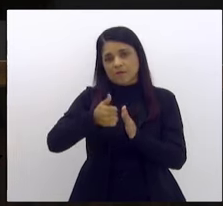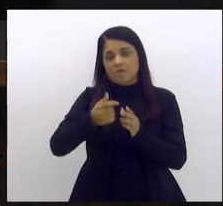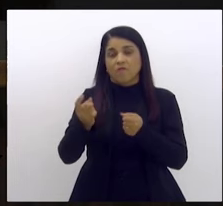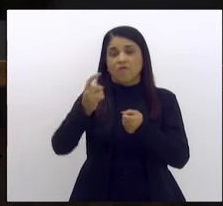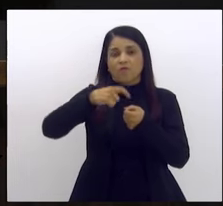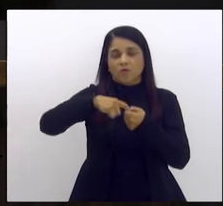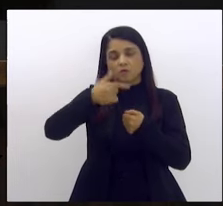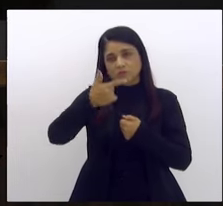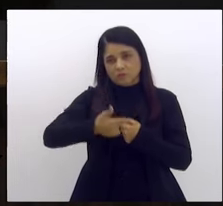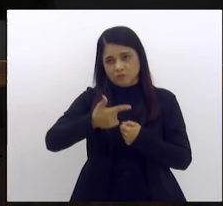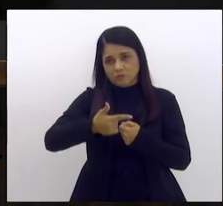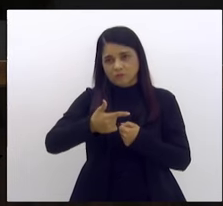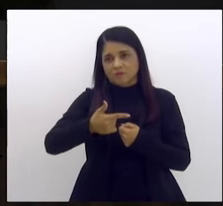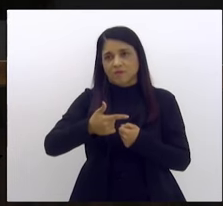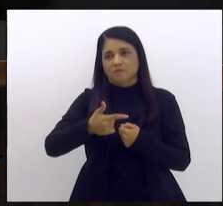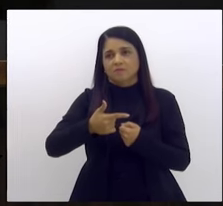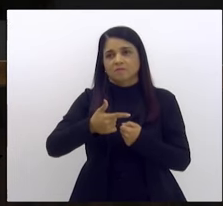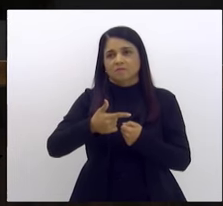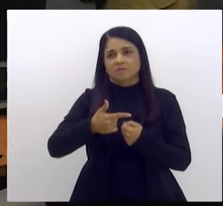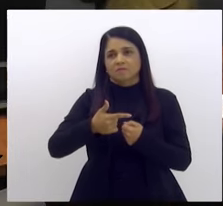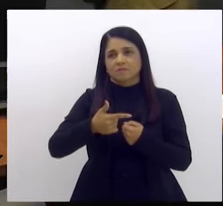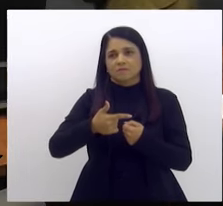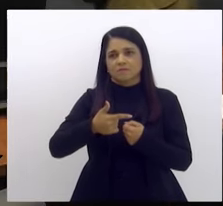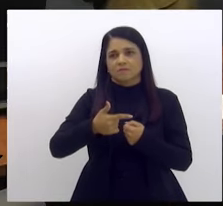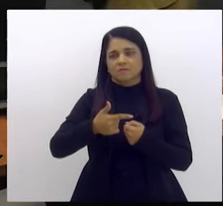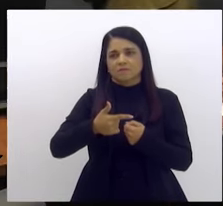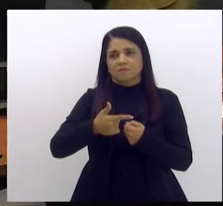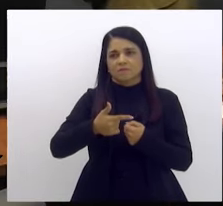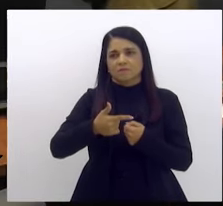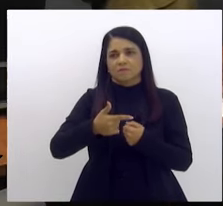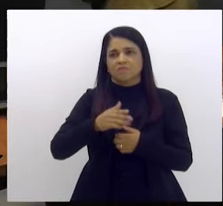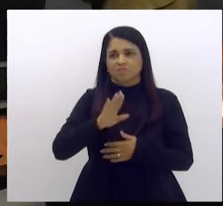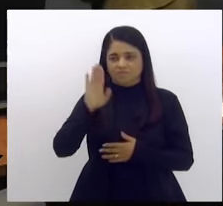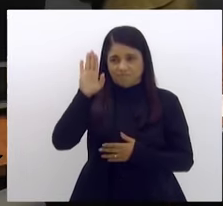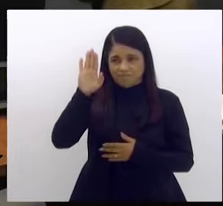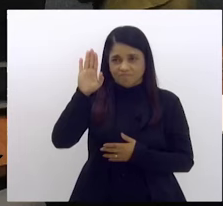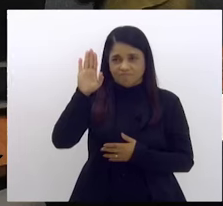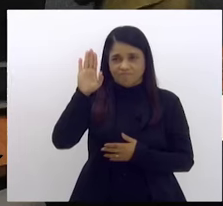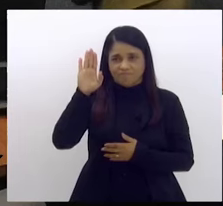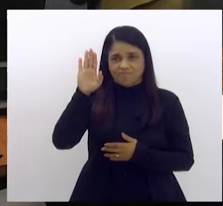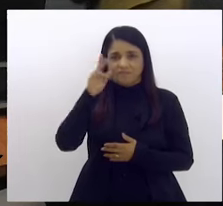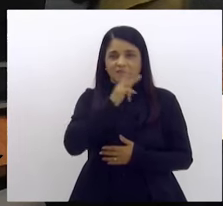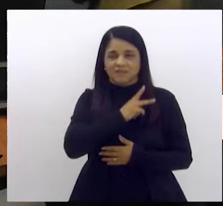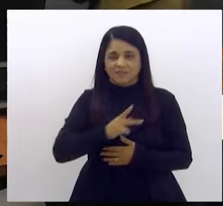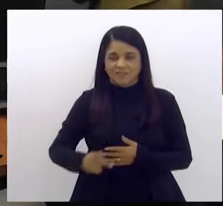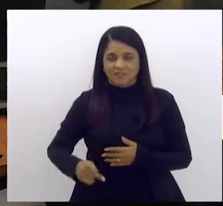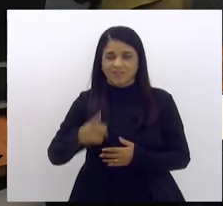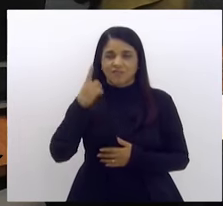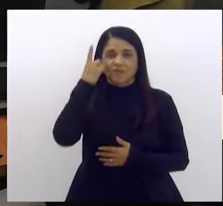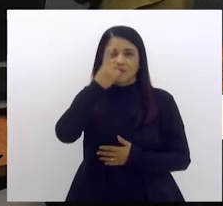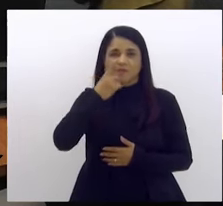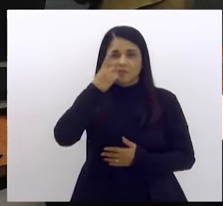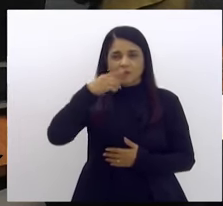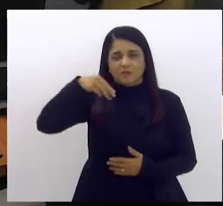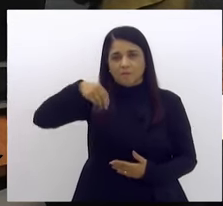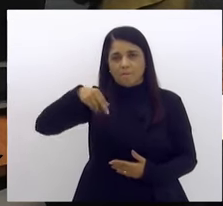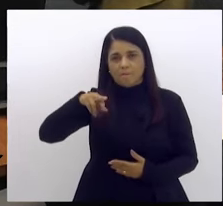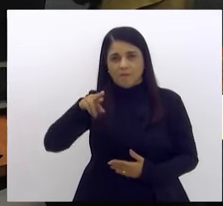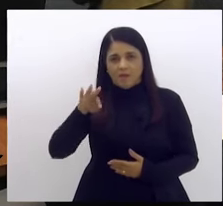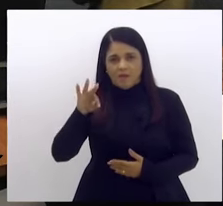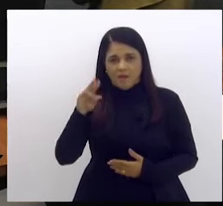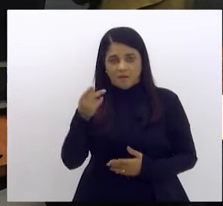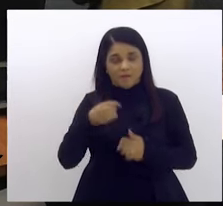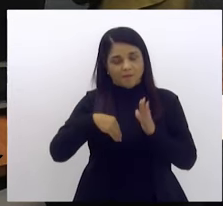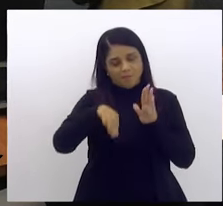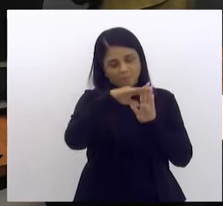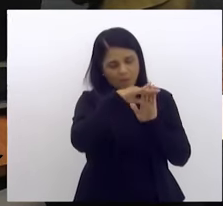retorna em segunda. Nada presidente, mais tratar presidente. Ou paz. Desculpe, nobre deputada Mata Rocha. Eu esperei a pauta